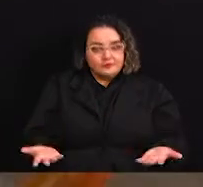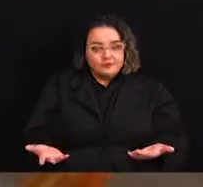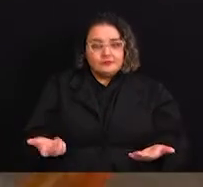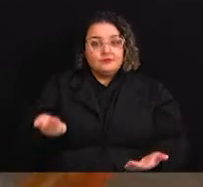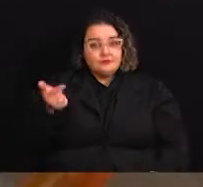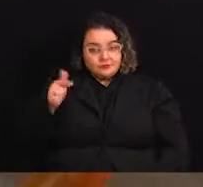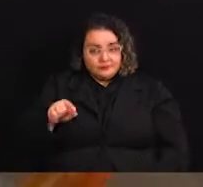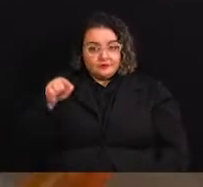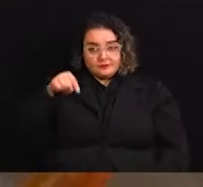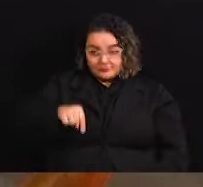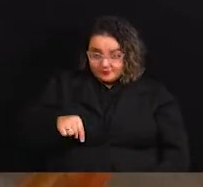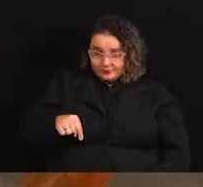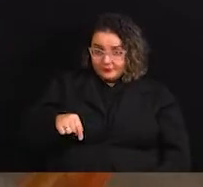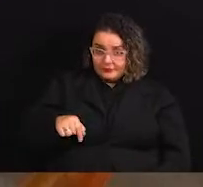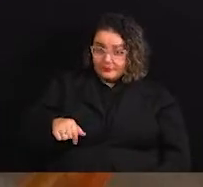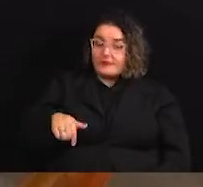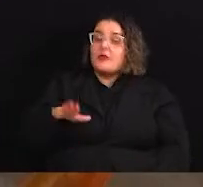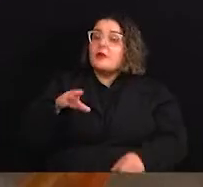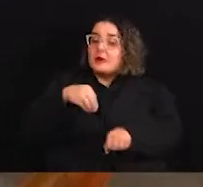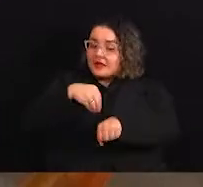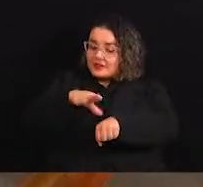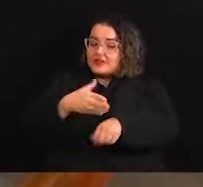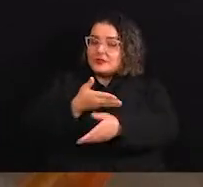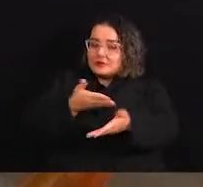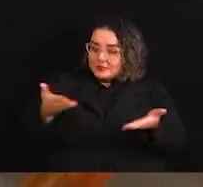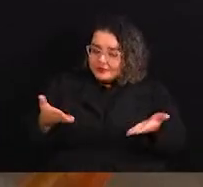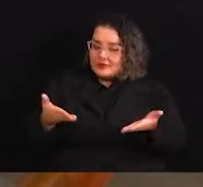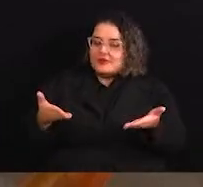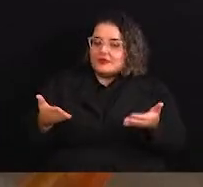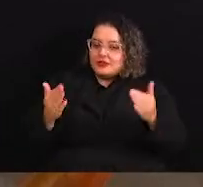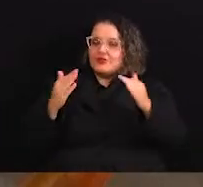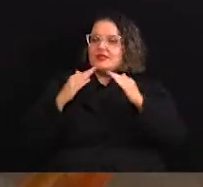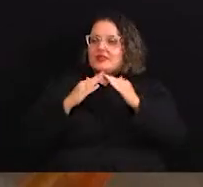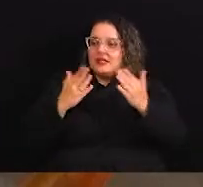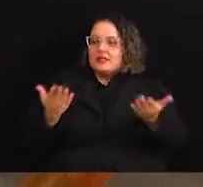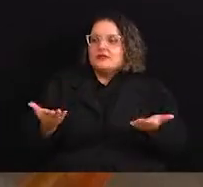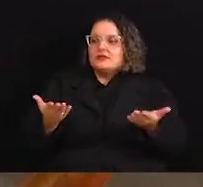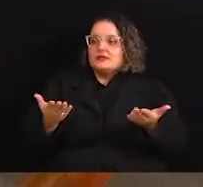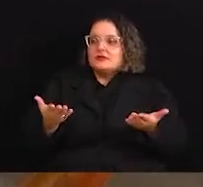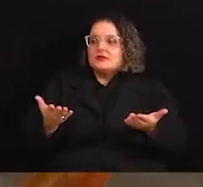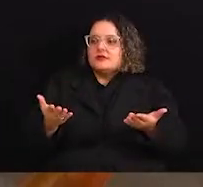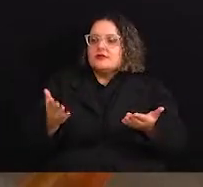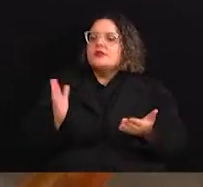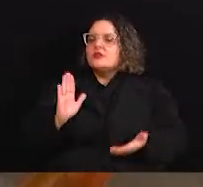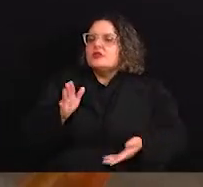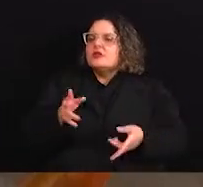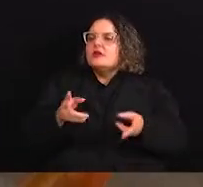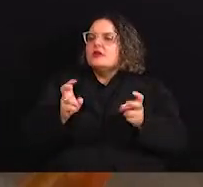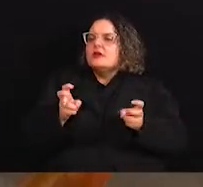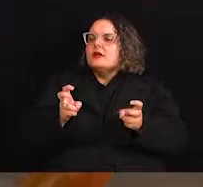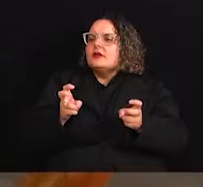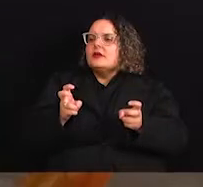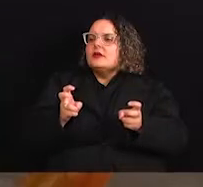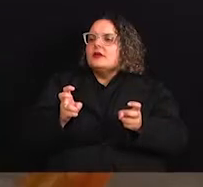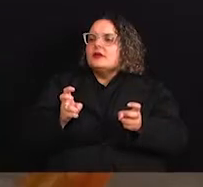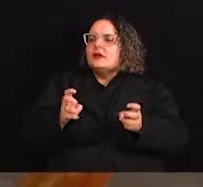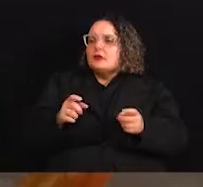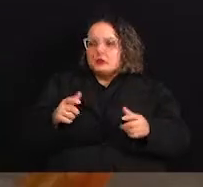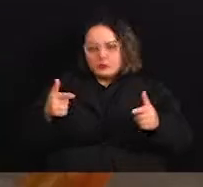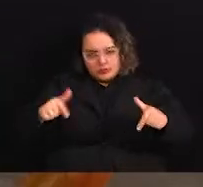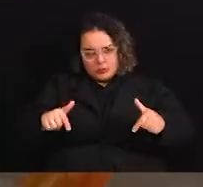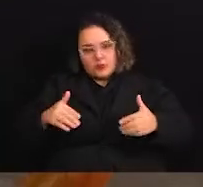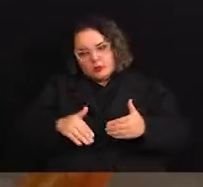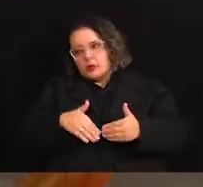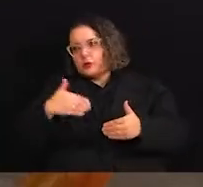A gente segue aqui para passar mais dicas para vocês aí de casa e vocês já devem ter reparado que nós estamos